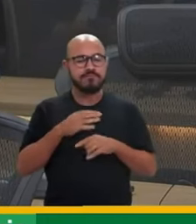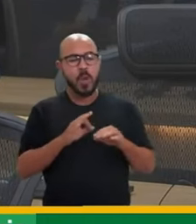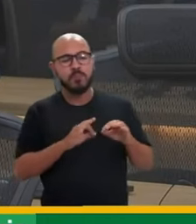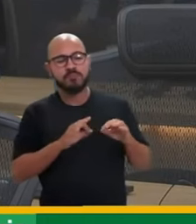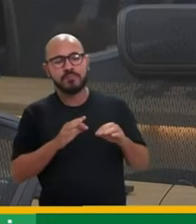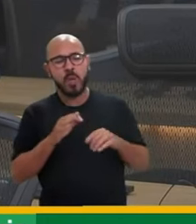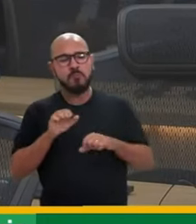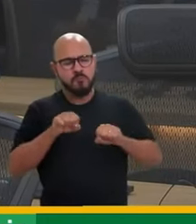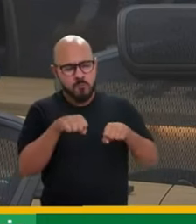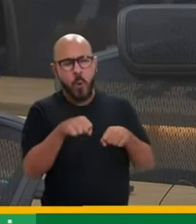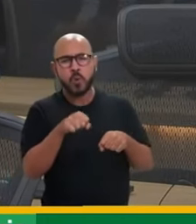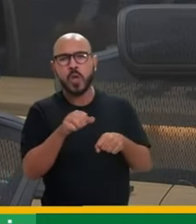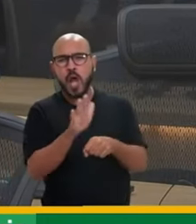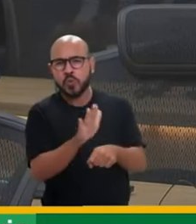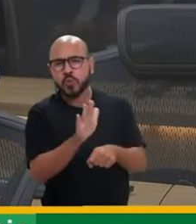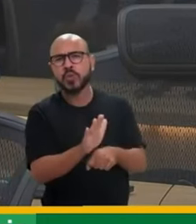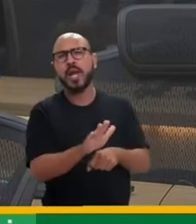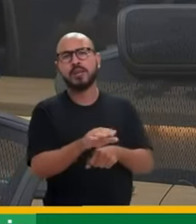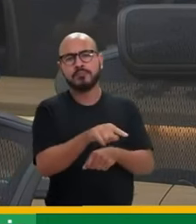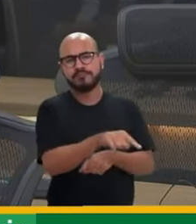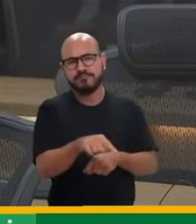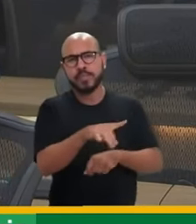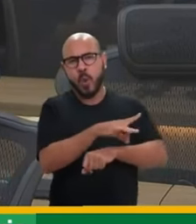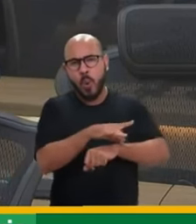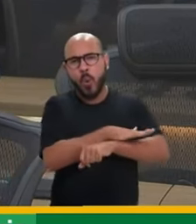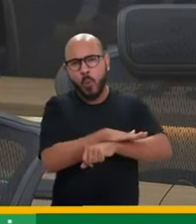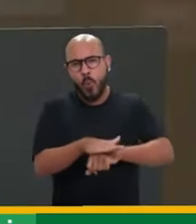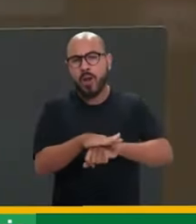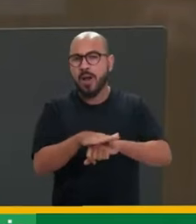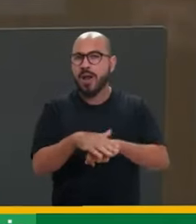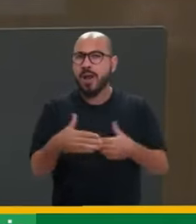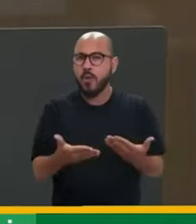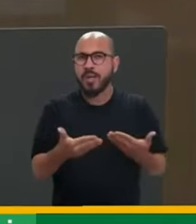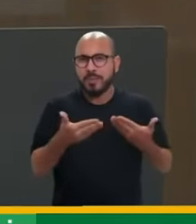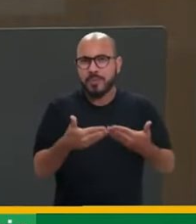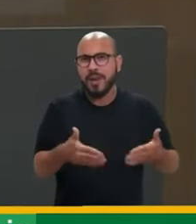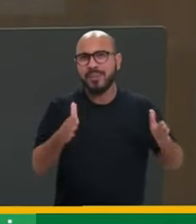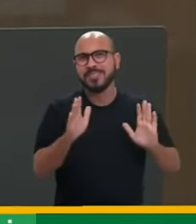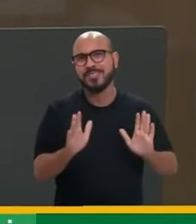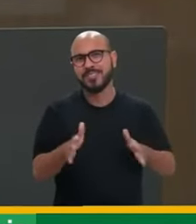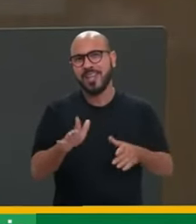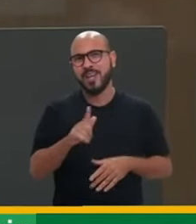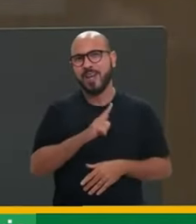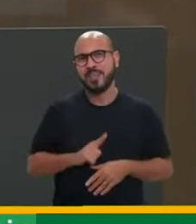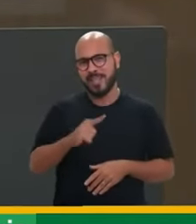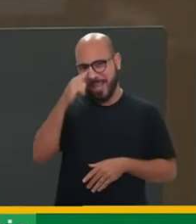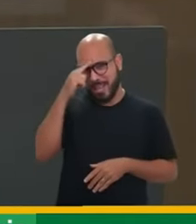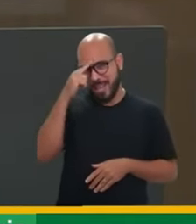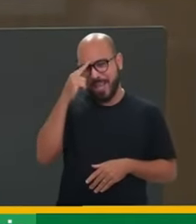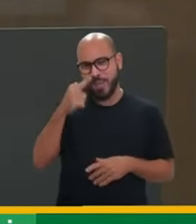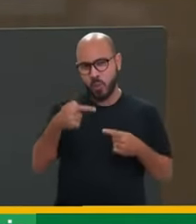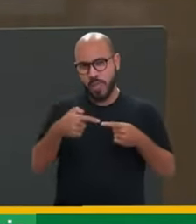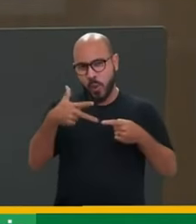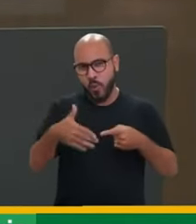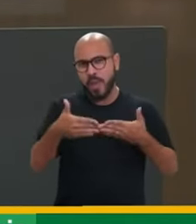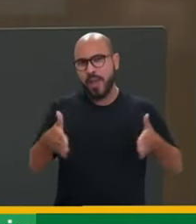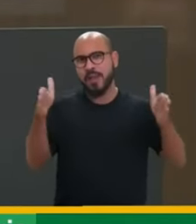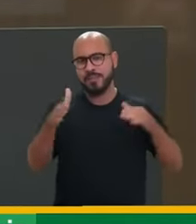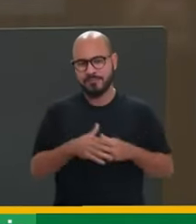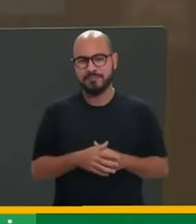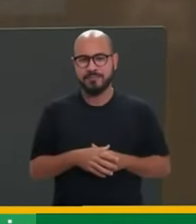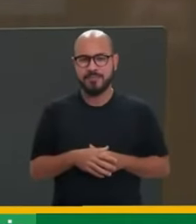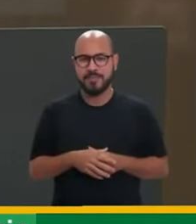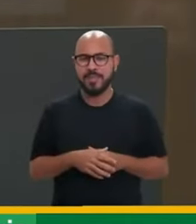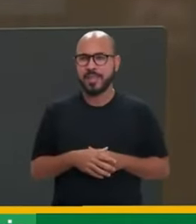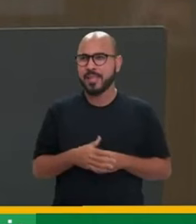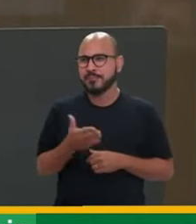inaugurada pelo nosso Governador Ronaldo Caiado Obrigado Presidente senhor Deputado eu não tive o privilégio de conhecer e conviver com o pai de